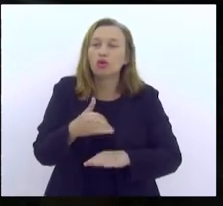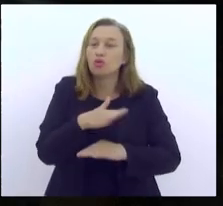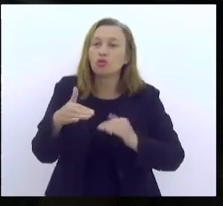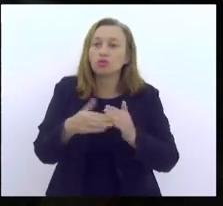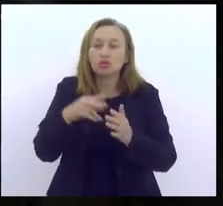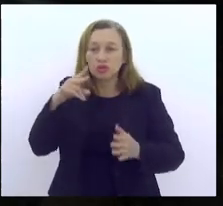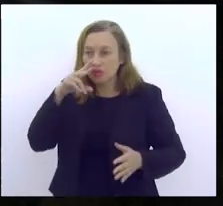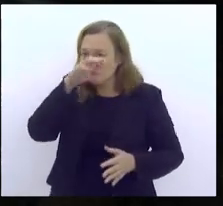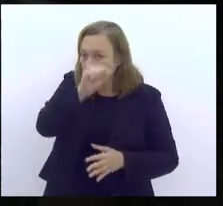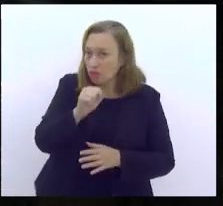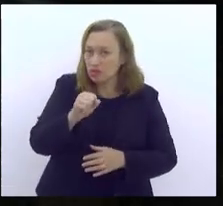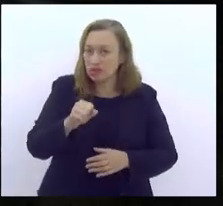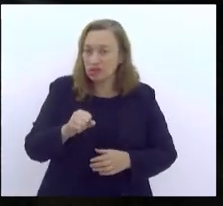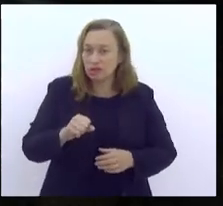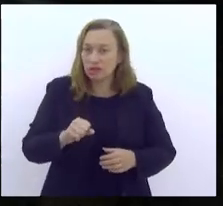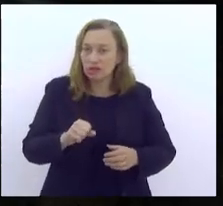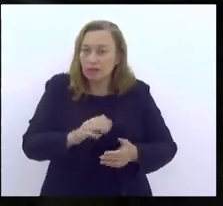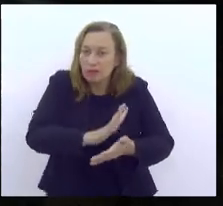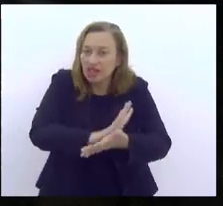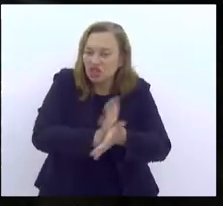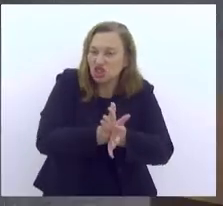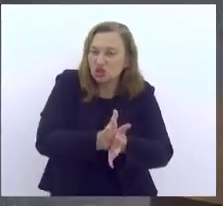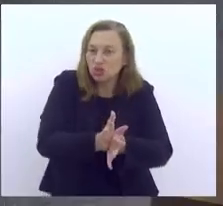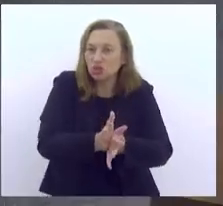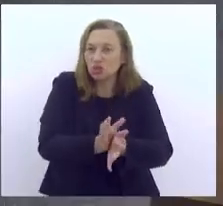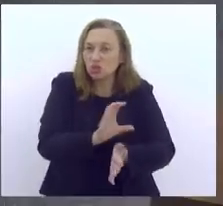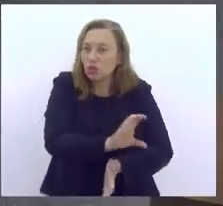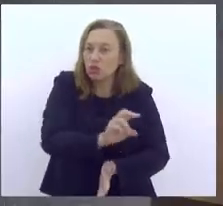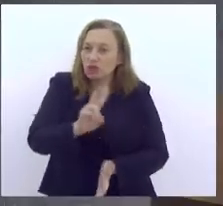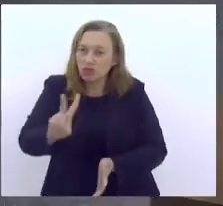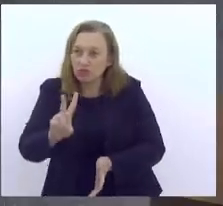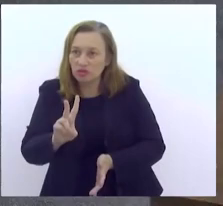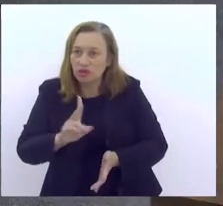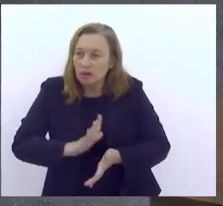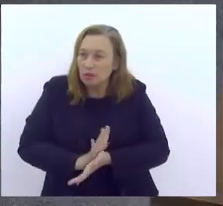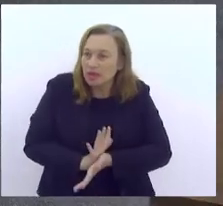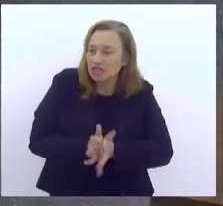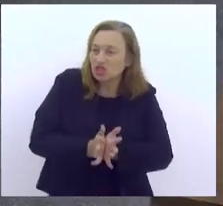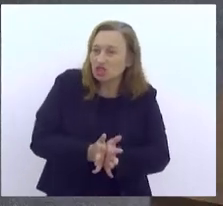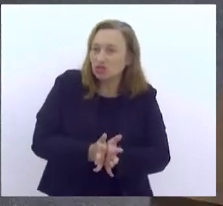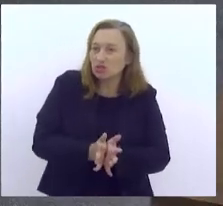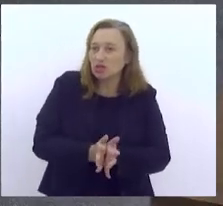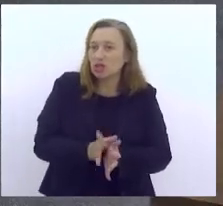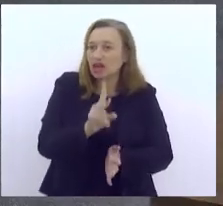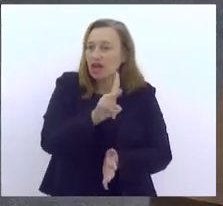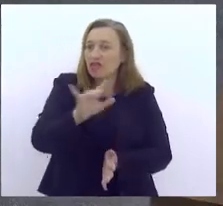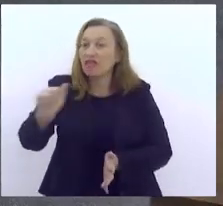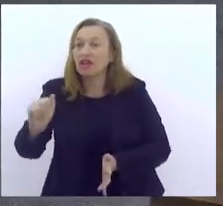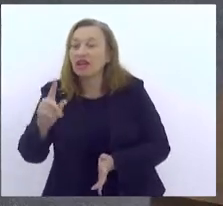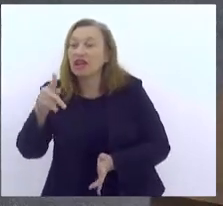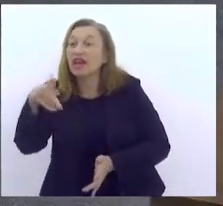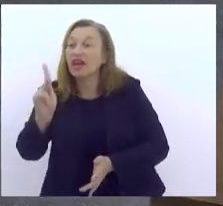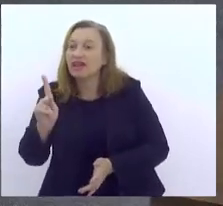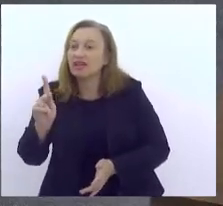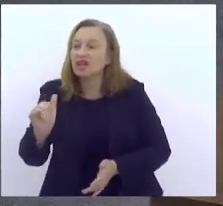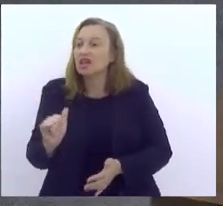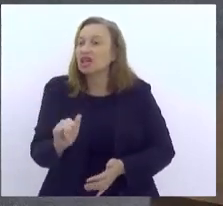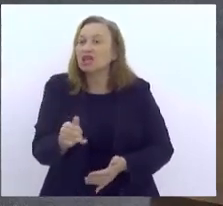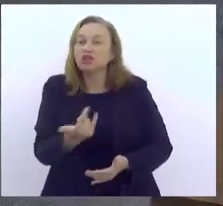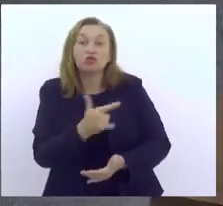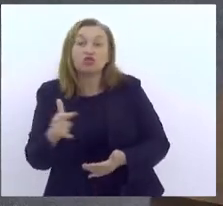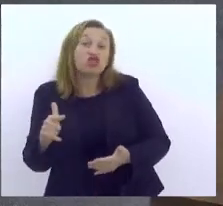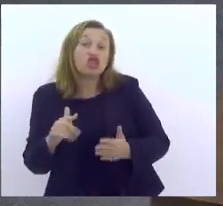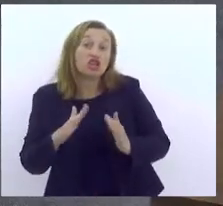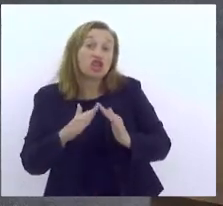força de segurança para esmagar lá o Comando Vermelho, para esmagar Vila Kennedy. Por que a polícia não entrou? Não tinha escola,